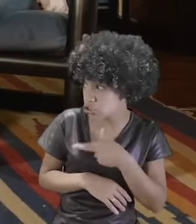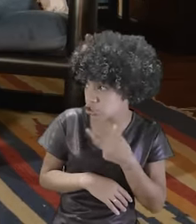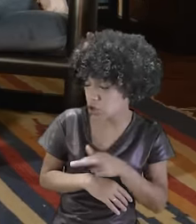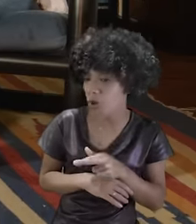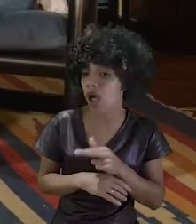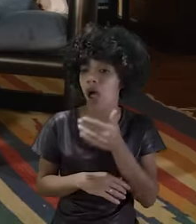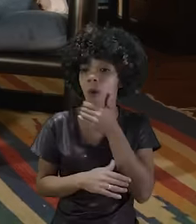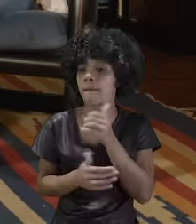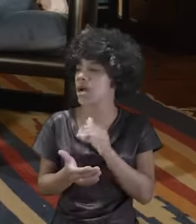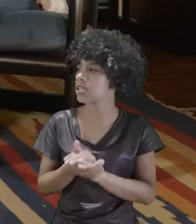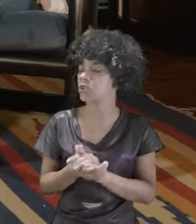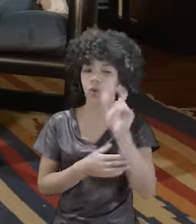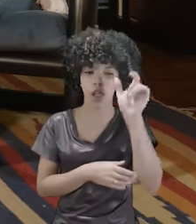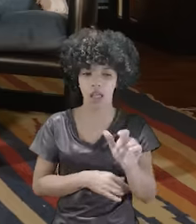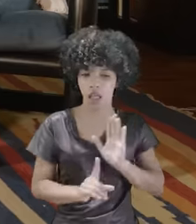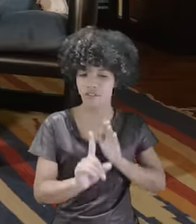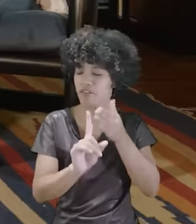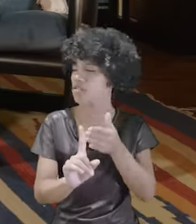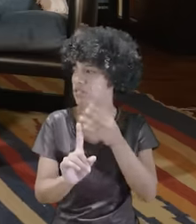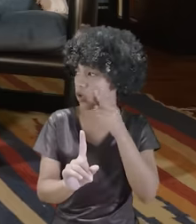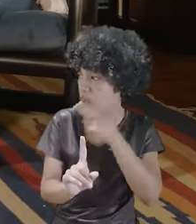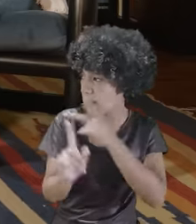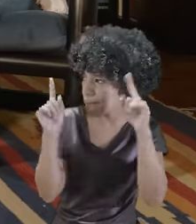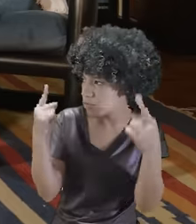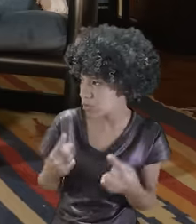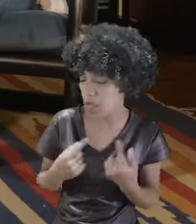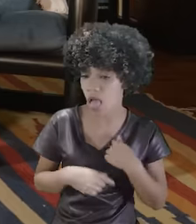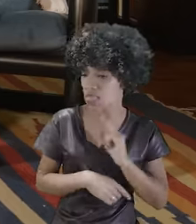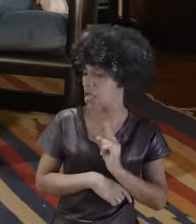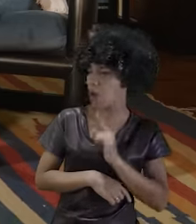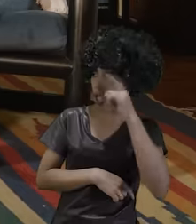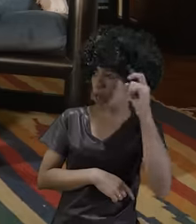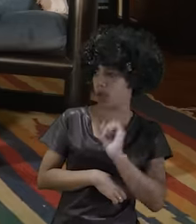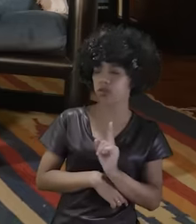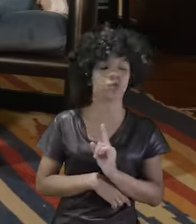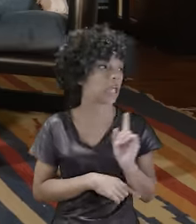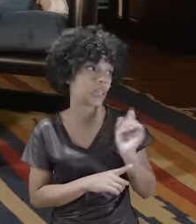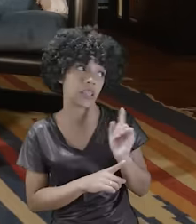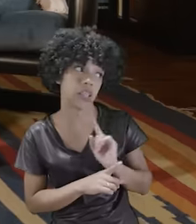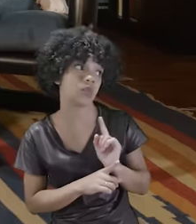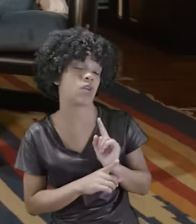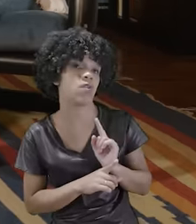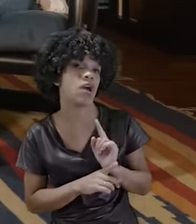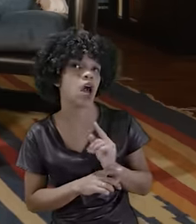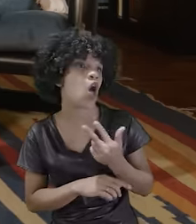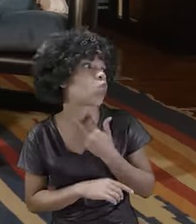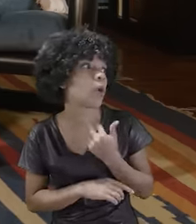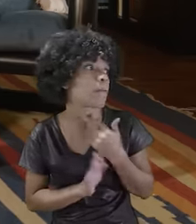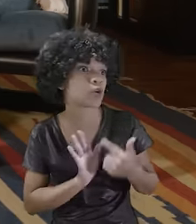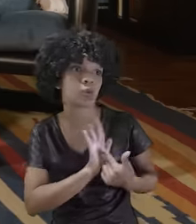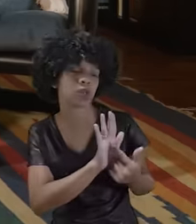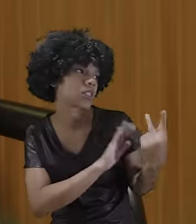vocês é o marido é a pessoa que tem que olhar para o seu cabelo não não eu não vou não não é o seu marido não nem